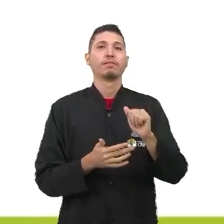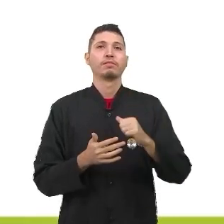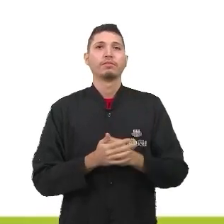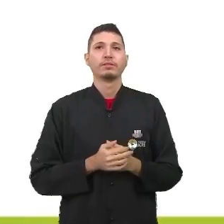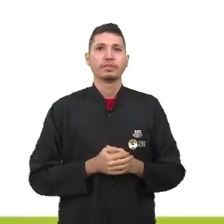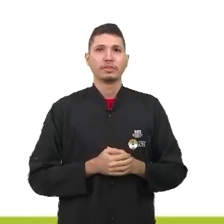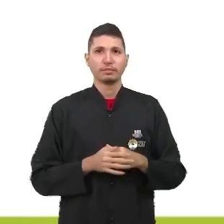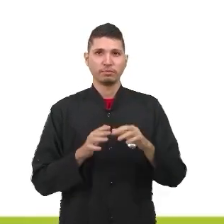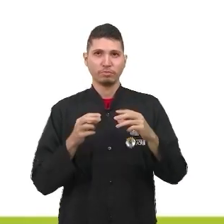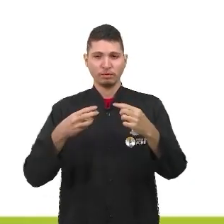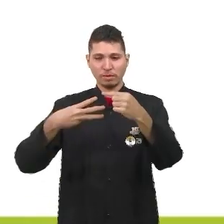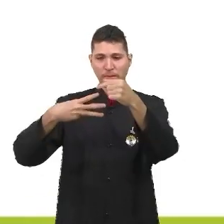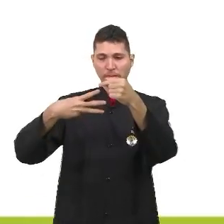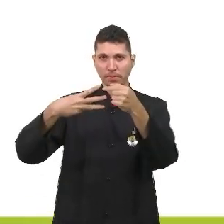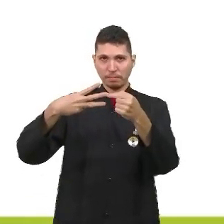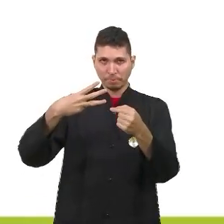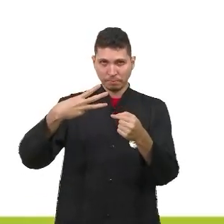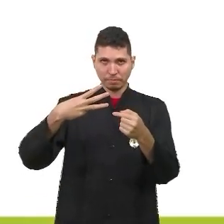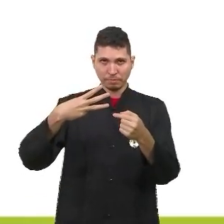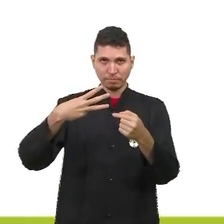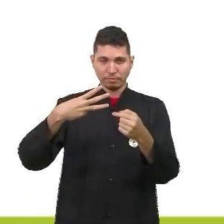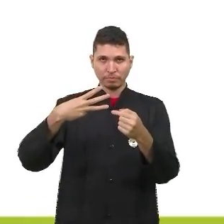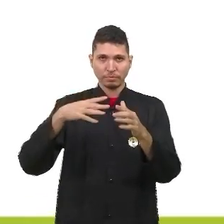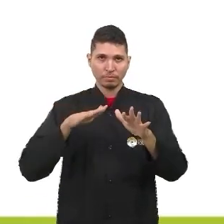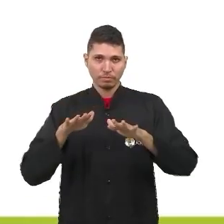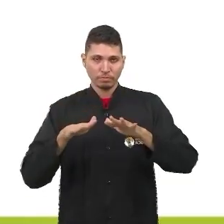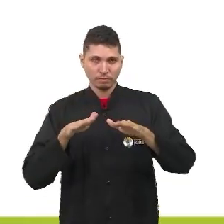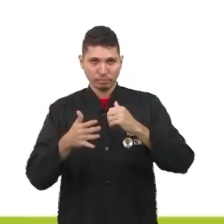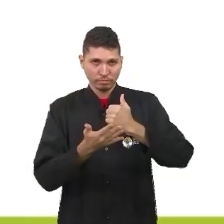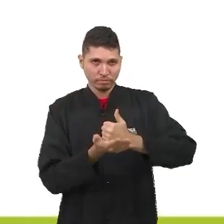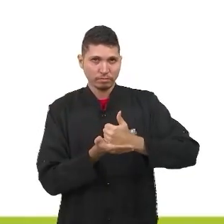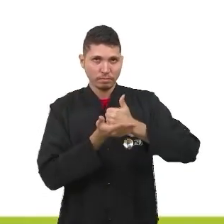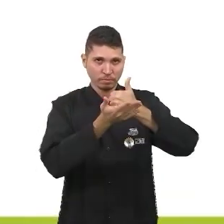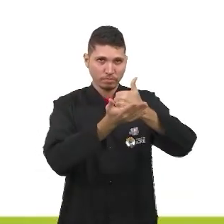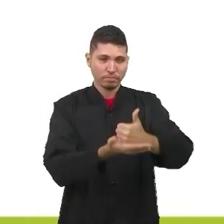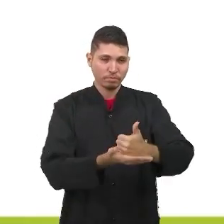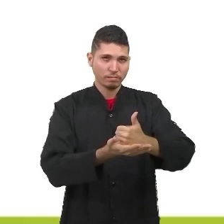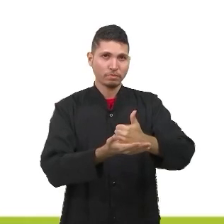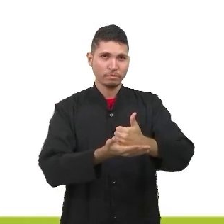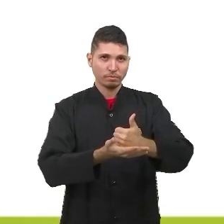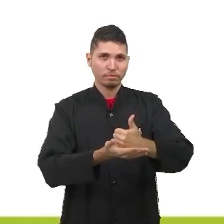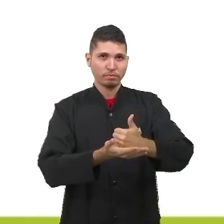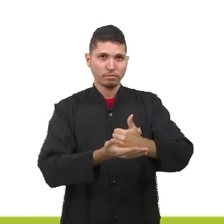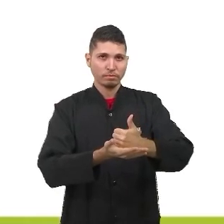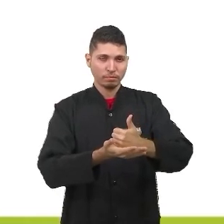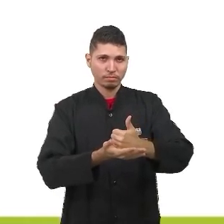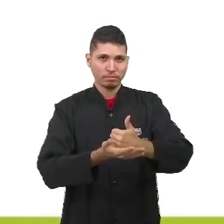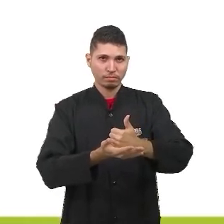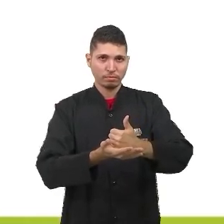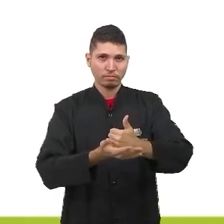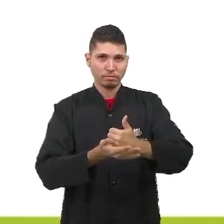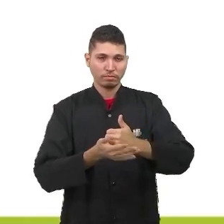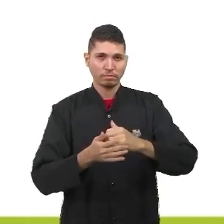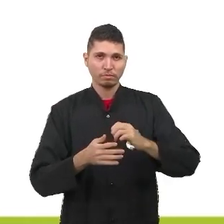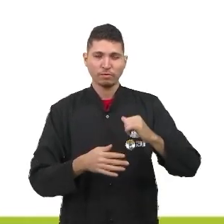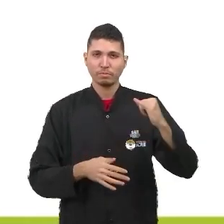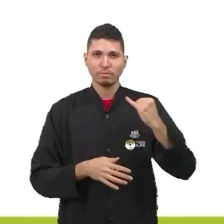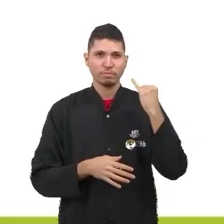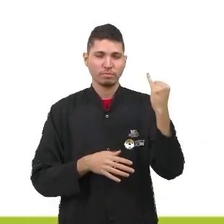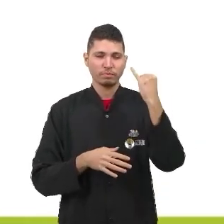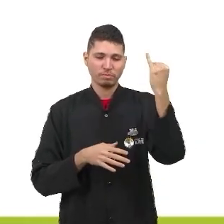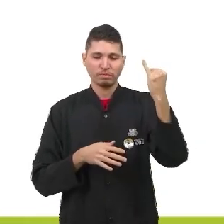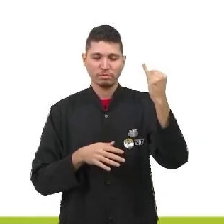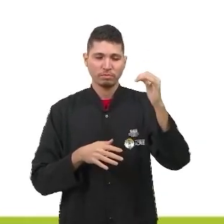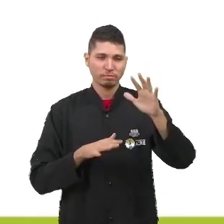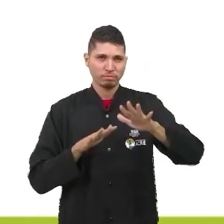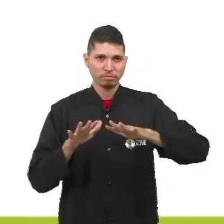esses 3 manifestos, eles colaboraram, né, na verdade, eles movimentaram, né, vamos dizer